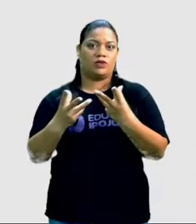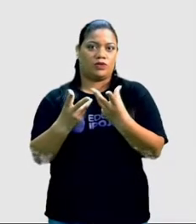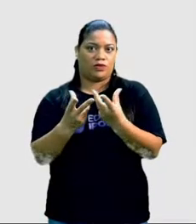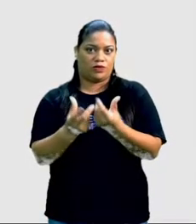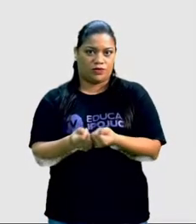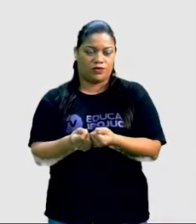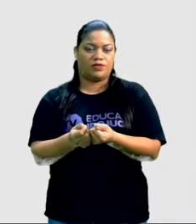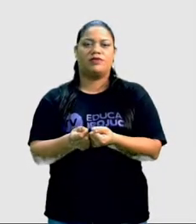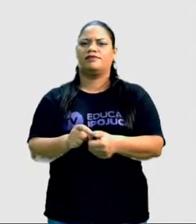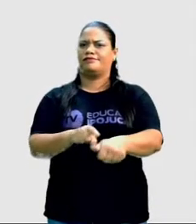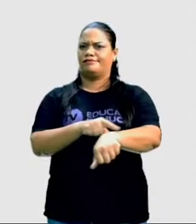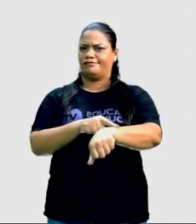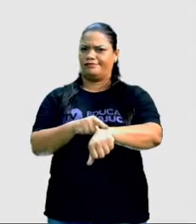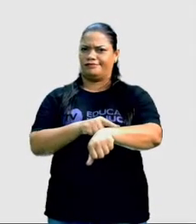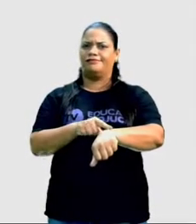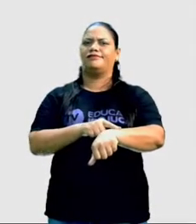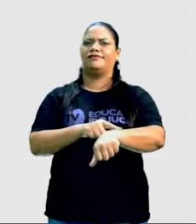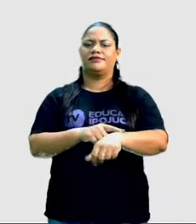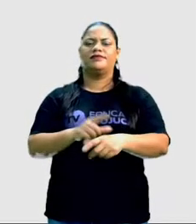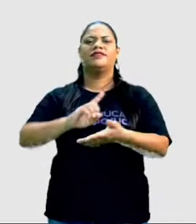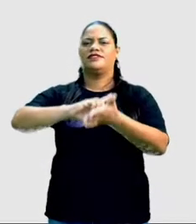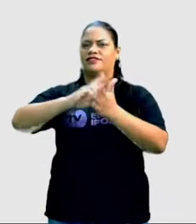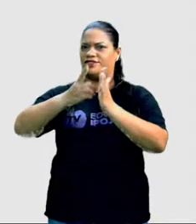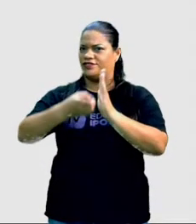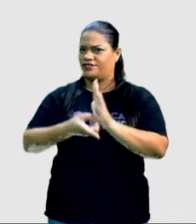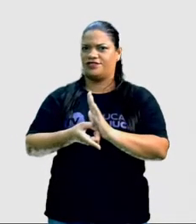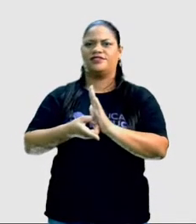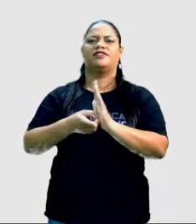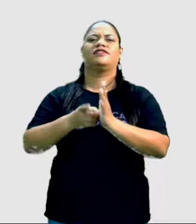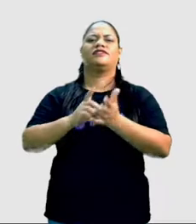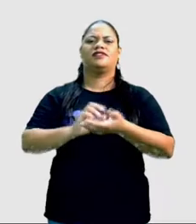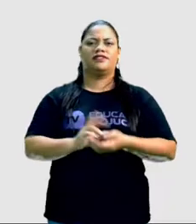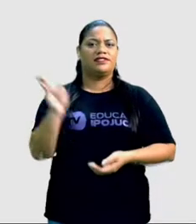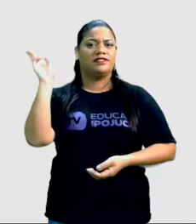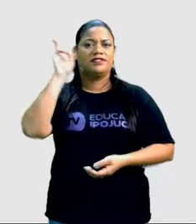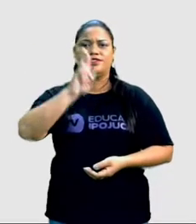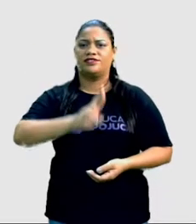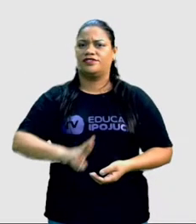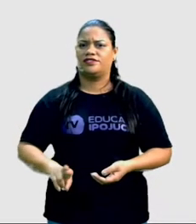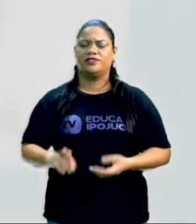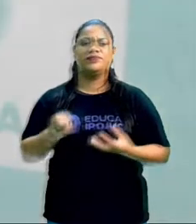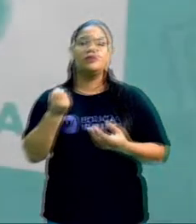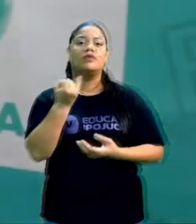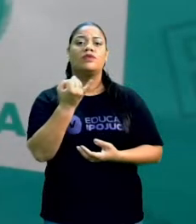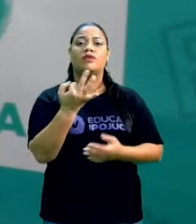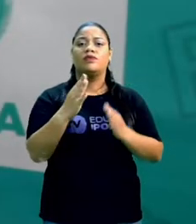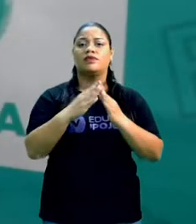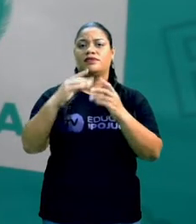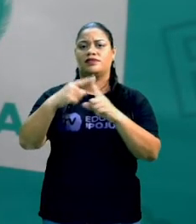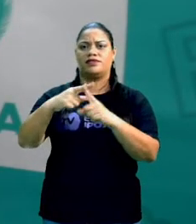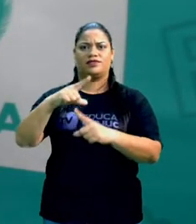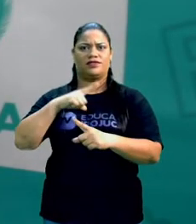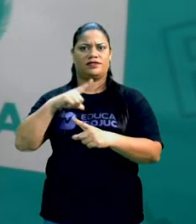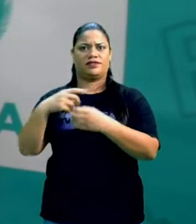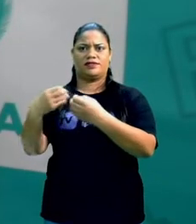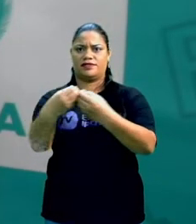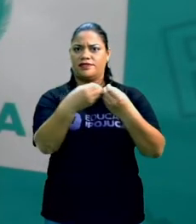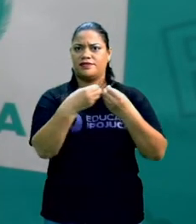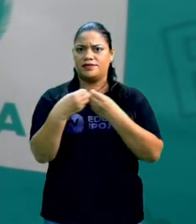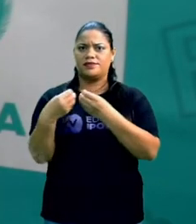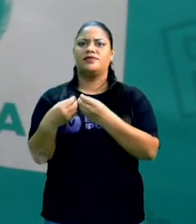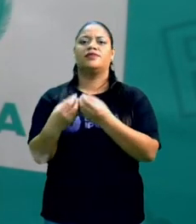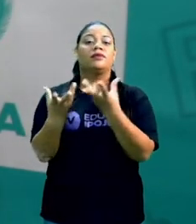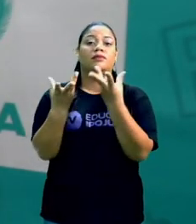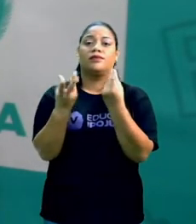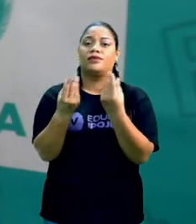de raças, de gênero, de sexualidade, de religiões. Quantas igrejas a gente não vê por aqui, por perto? A